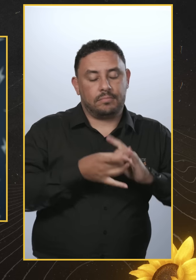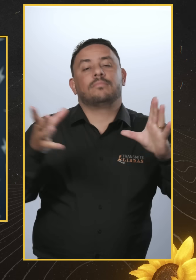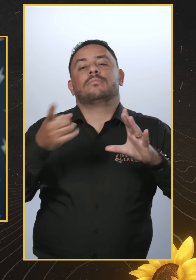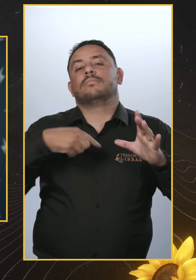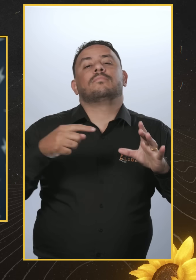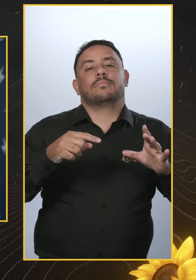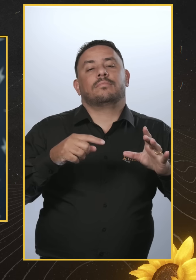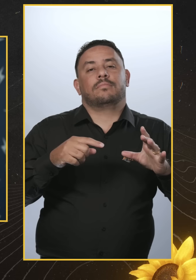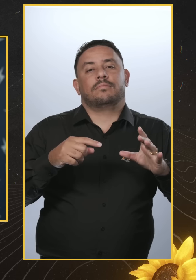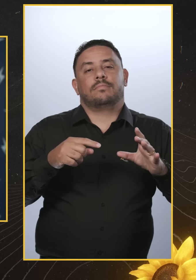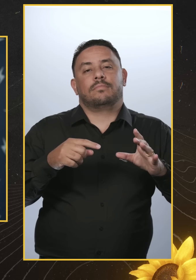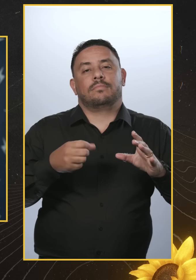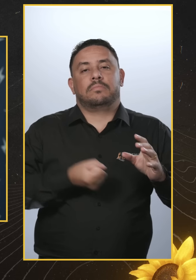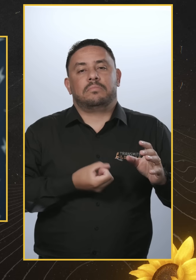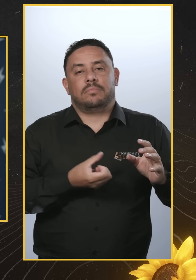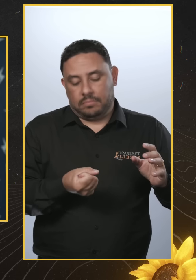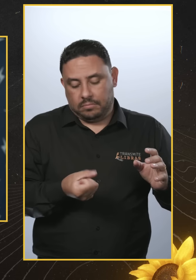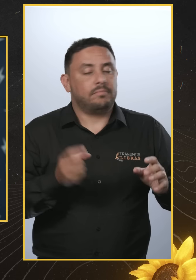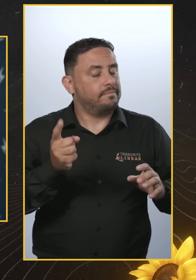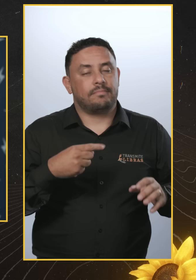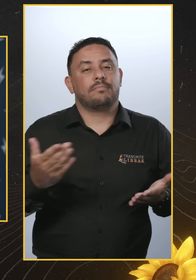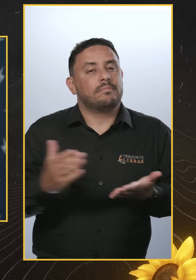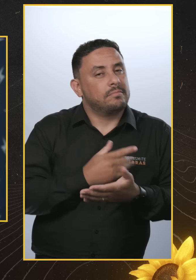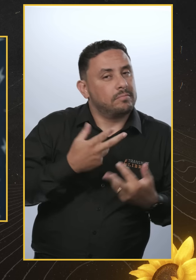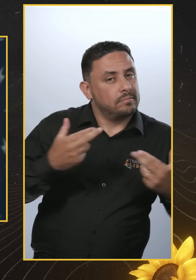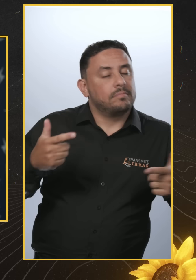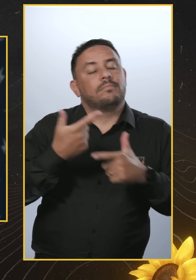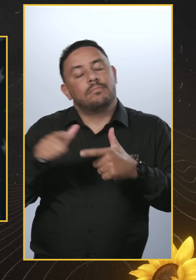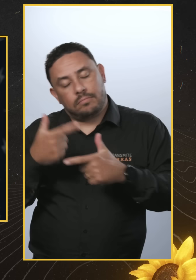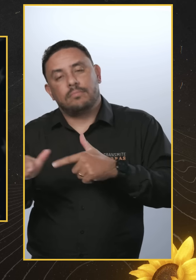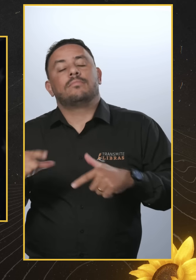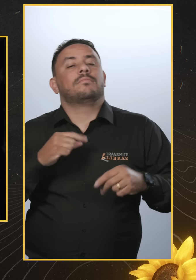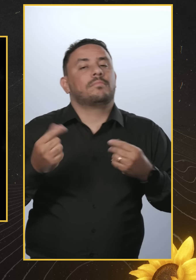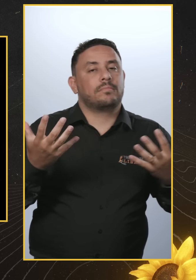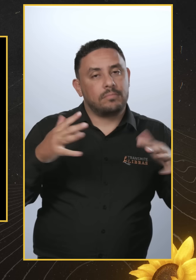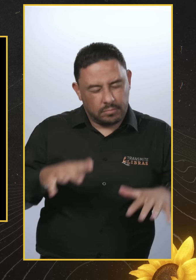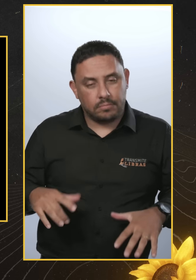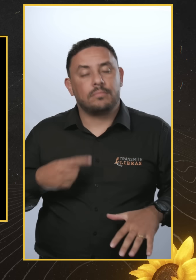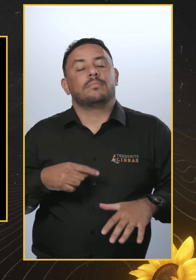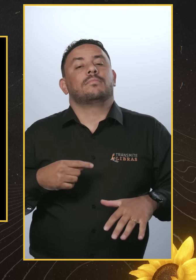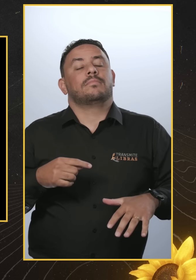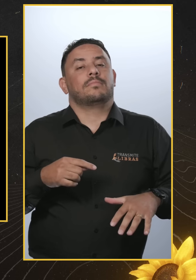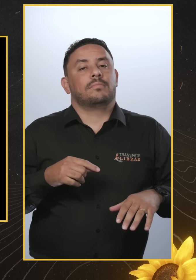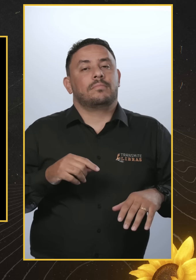vou arregar Então assim tá tendo coisas absurdas desse decisões absurdas tipo derrubando minha conta